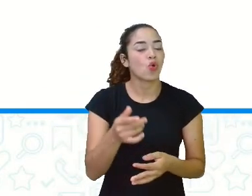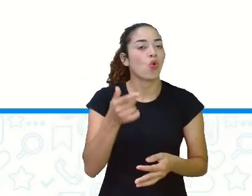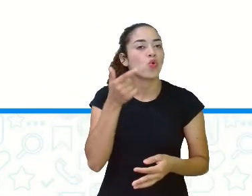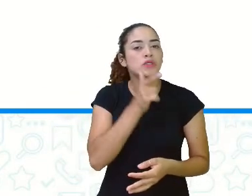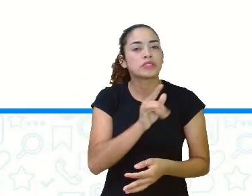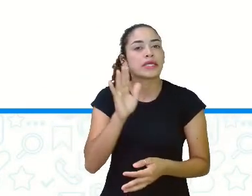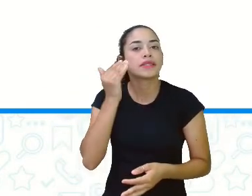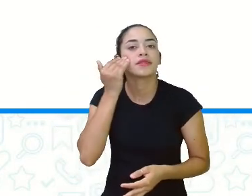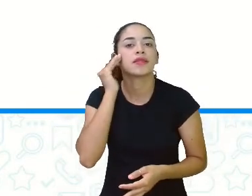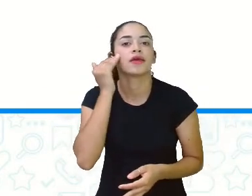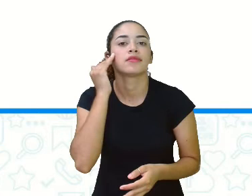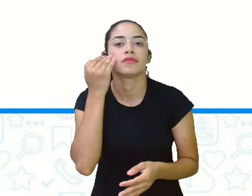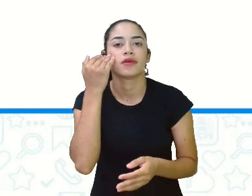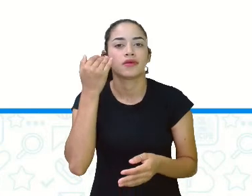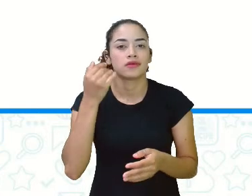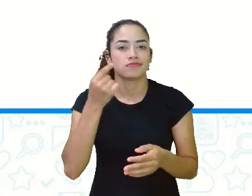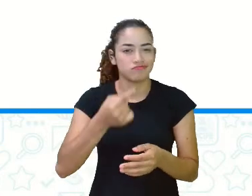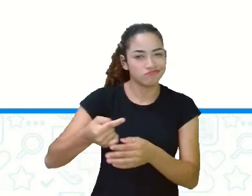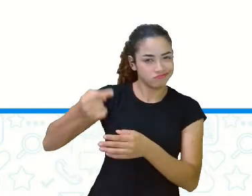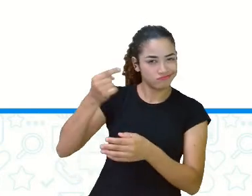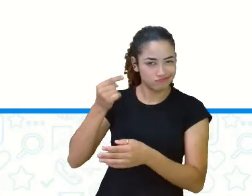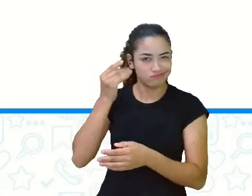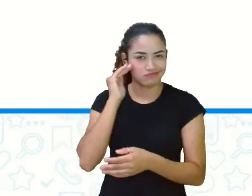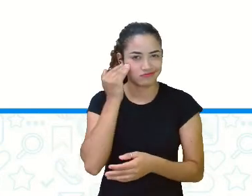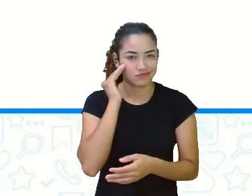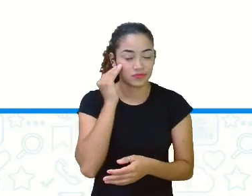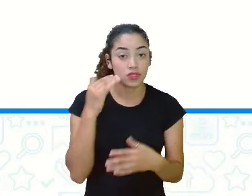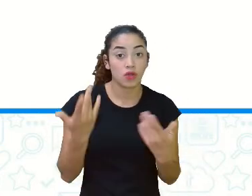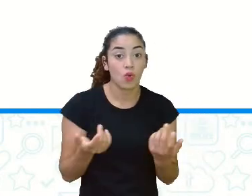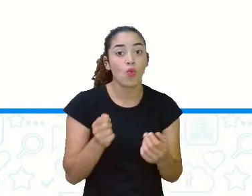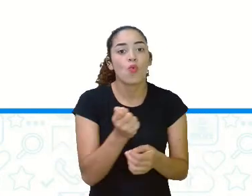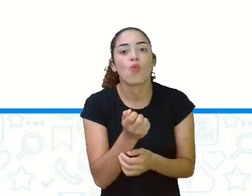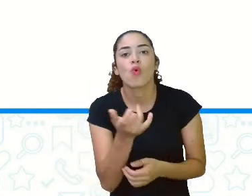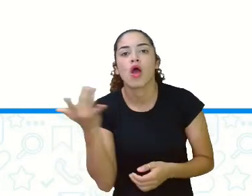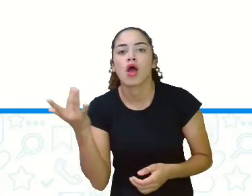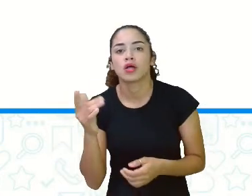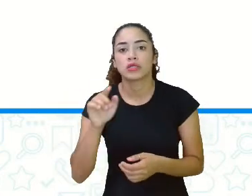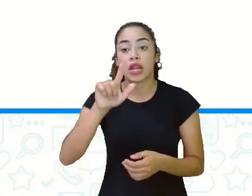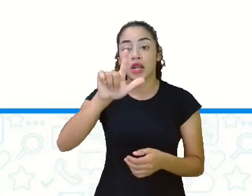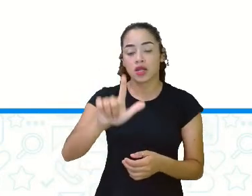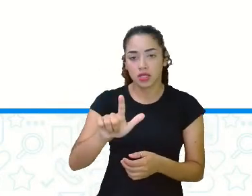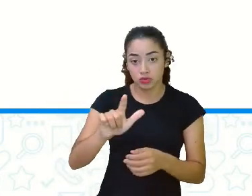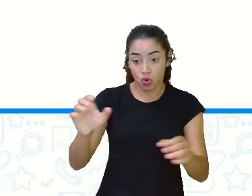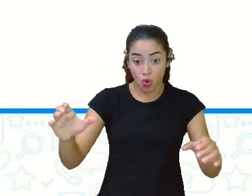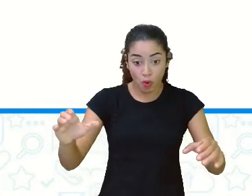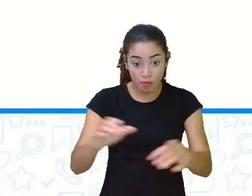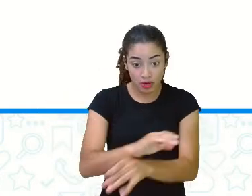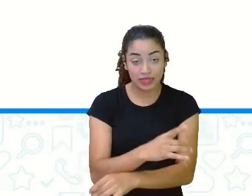anterior. Quantos litros completos tem em